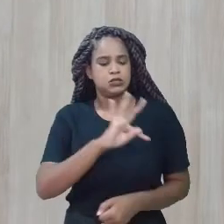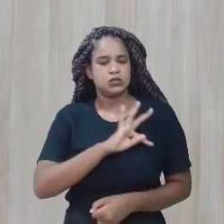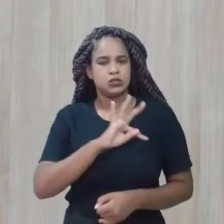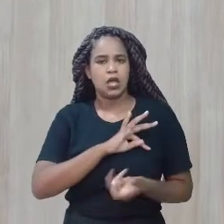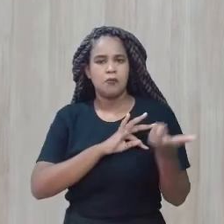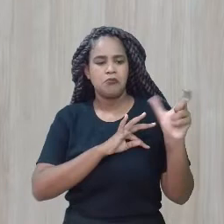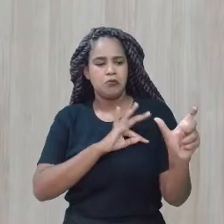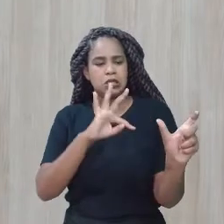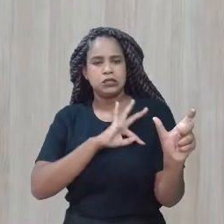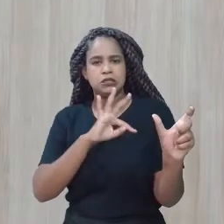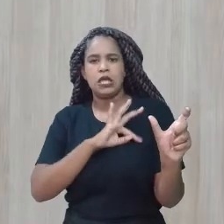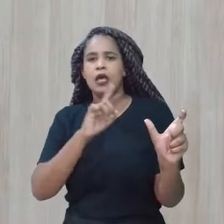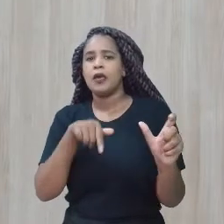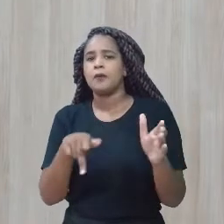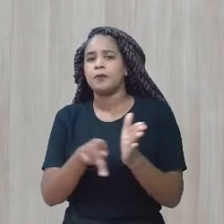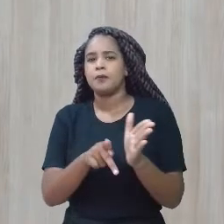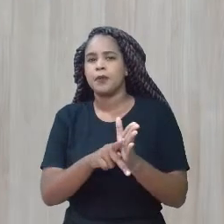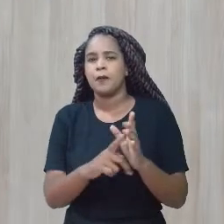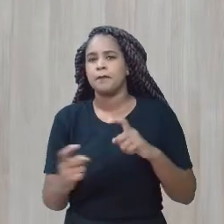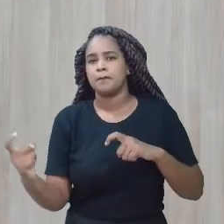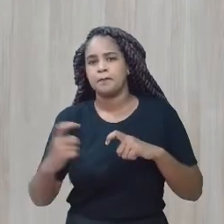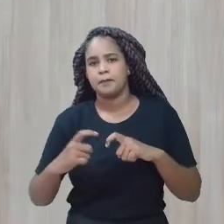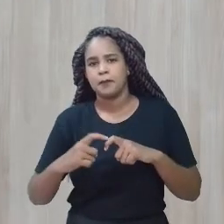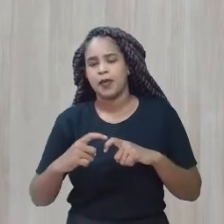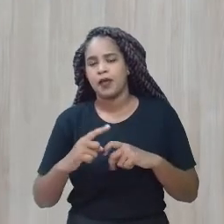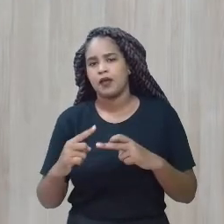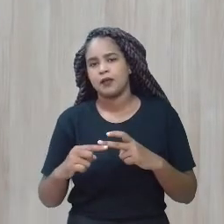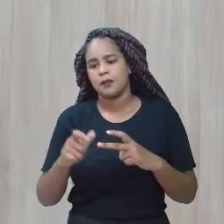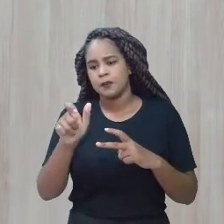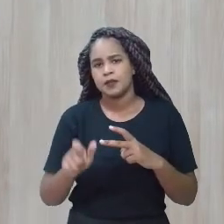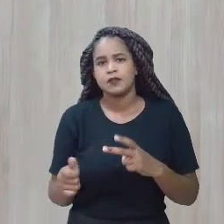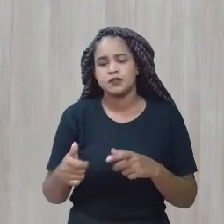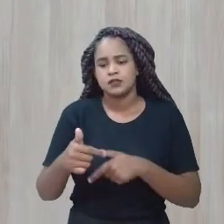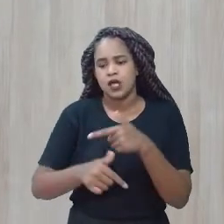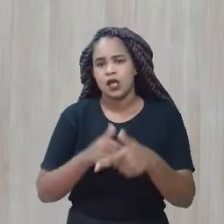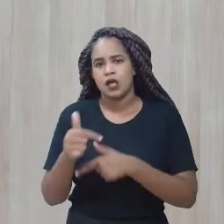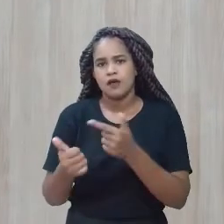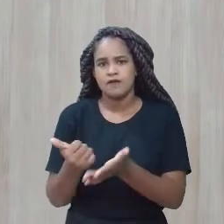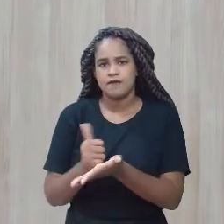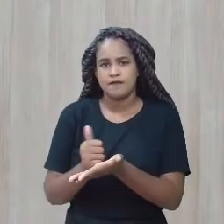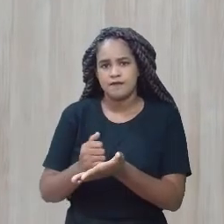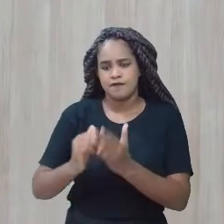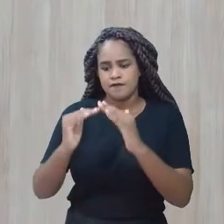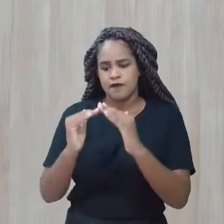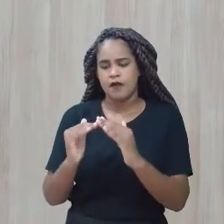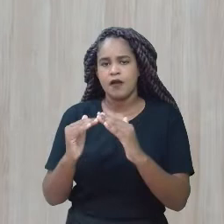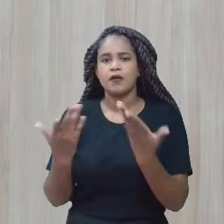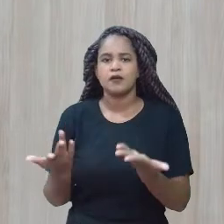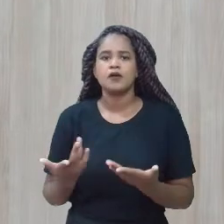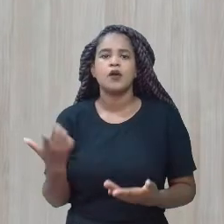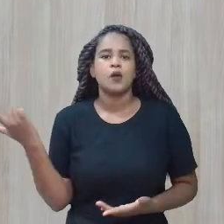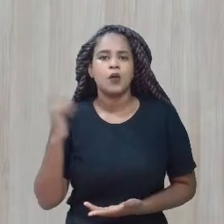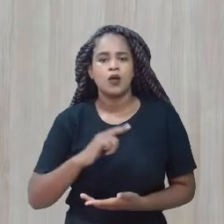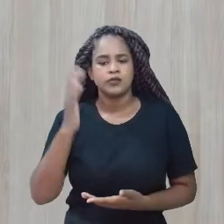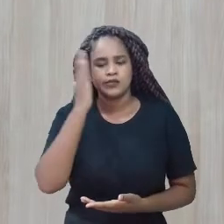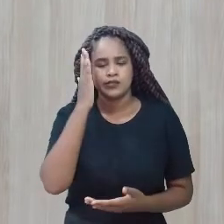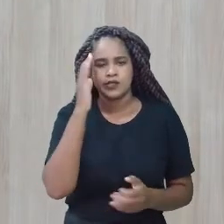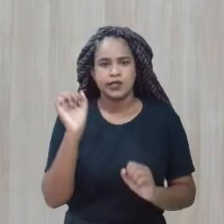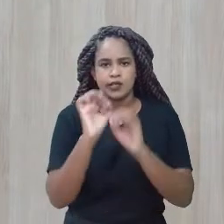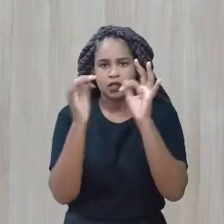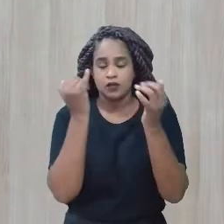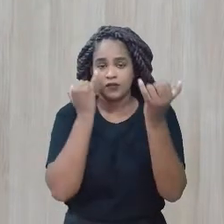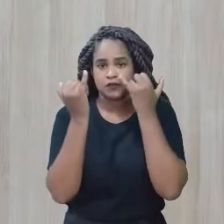técnicos, que são os médicos, os farmacêuticos, que conseguem entender aquela informação ali. E